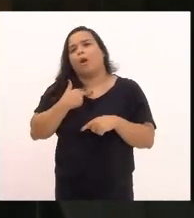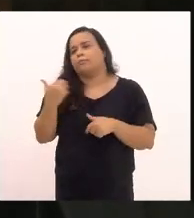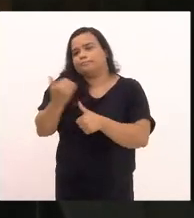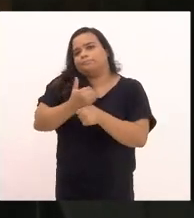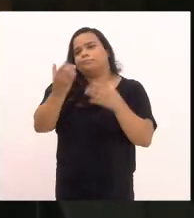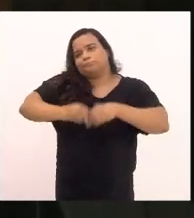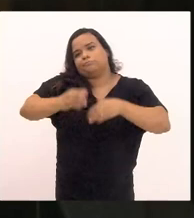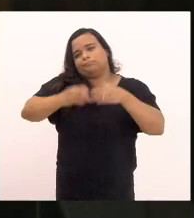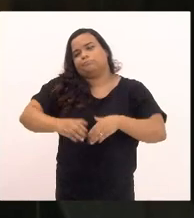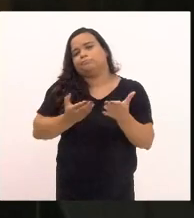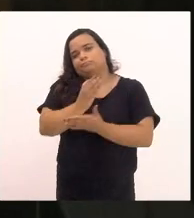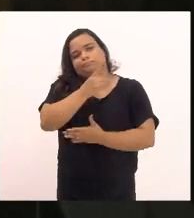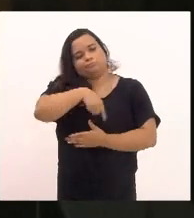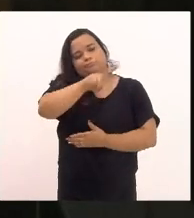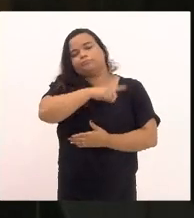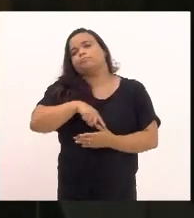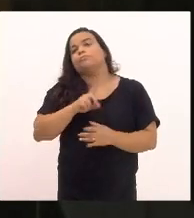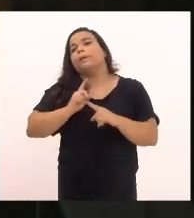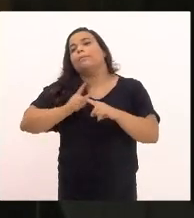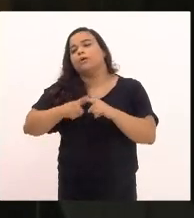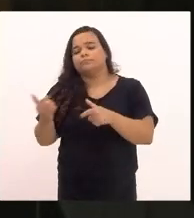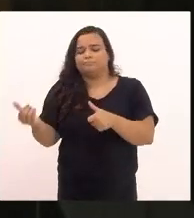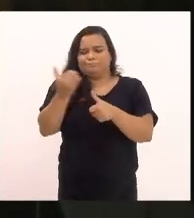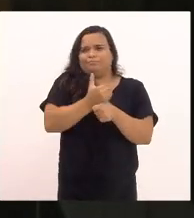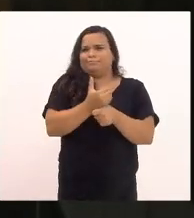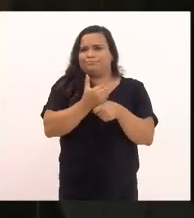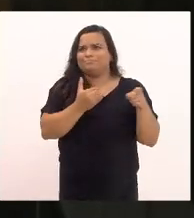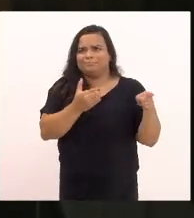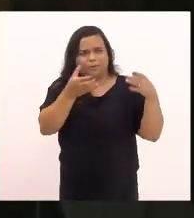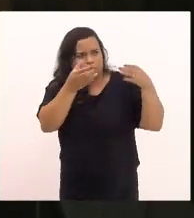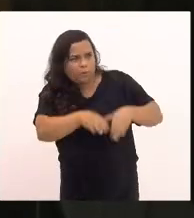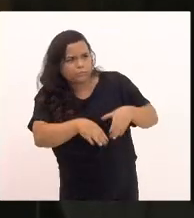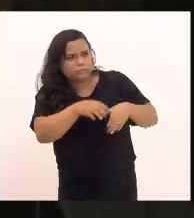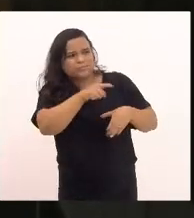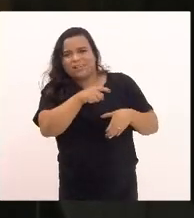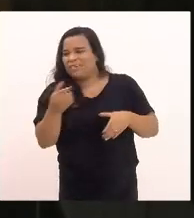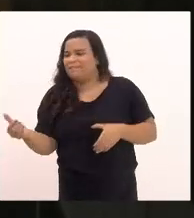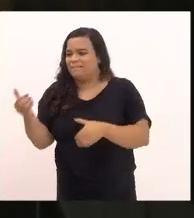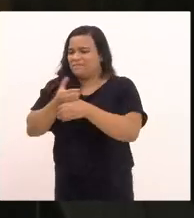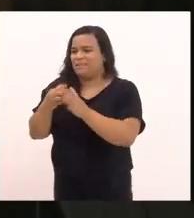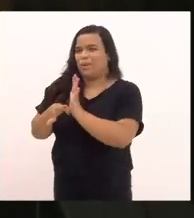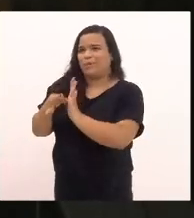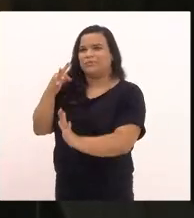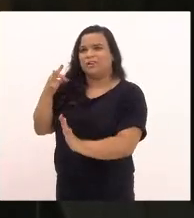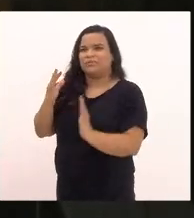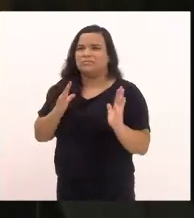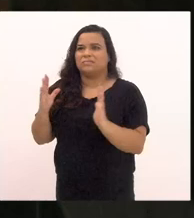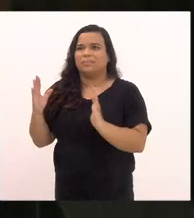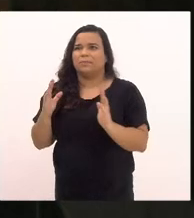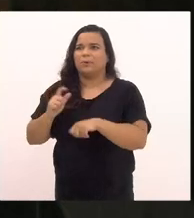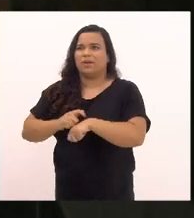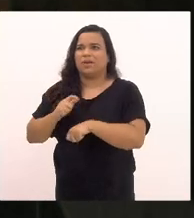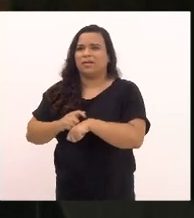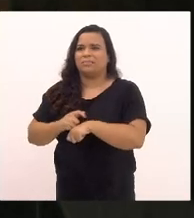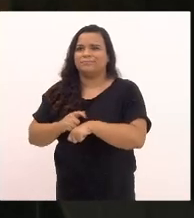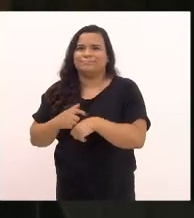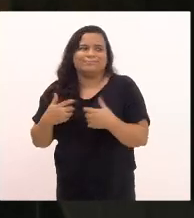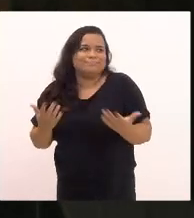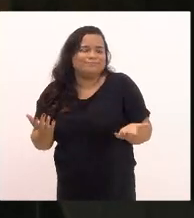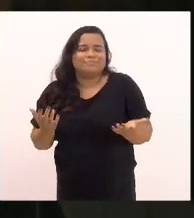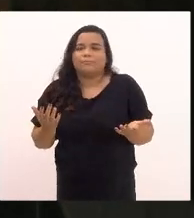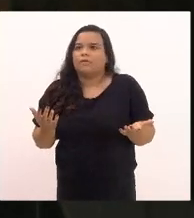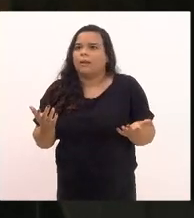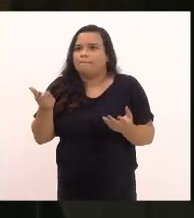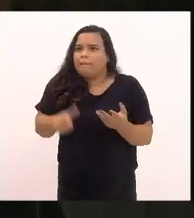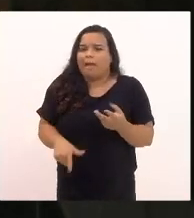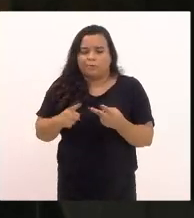público. Porque essa substituição do concursado pelo contratado se soma ao congelamento